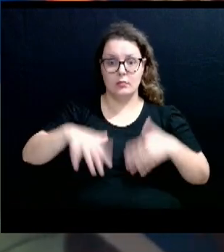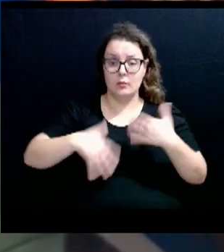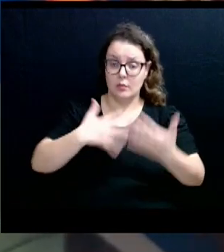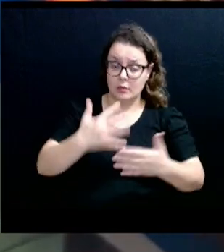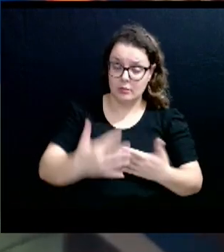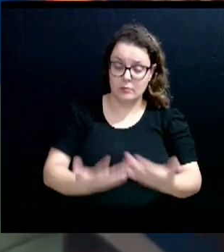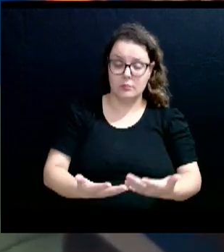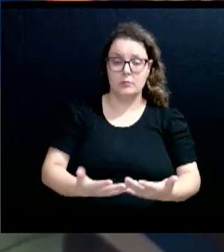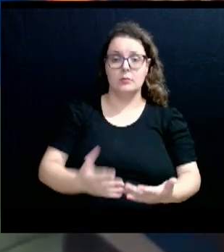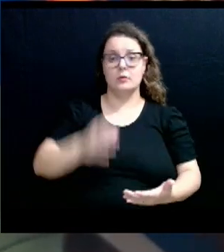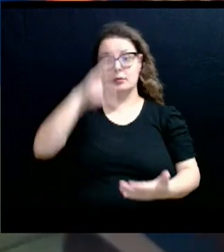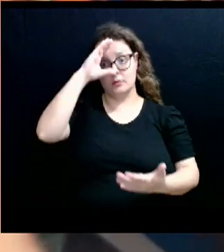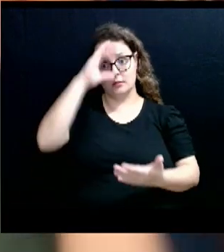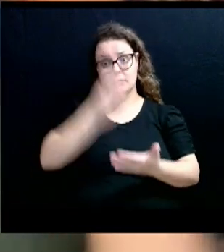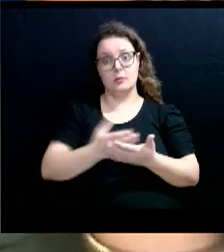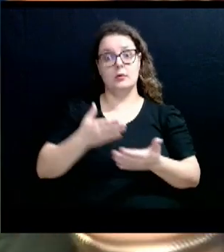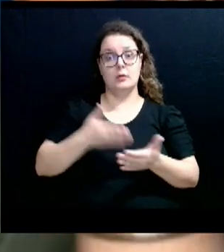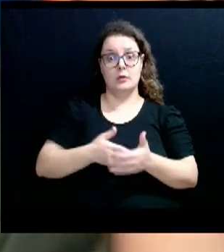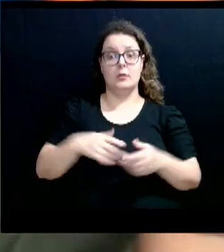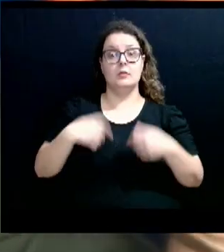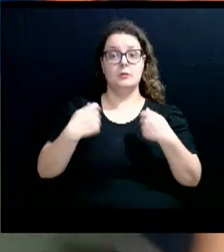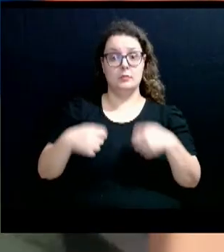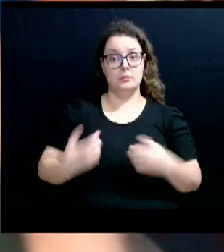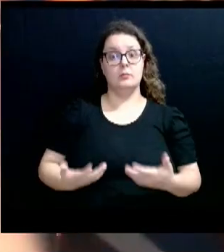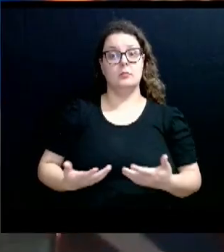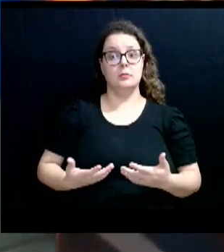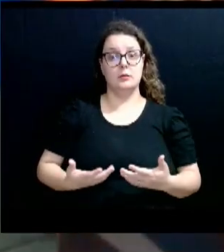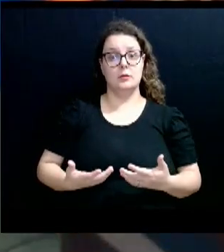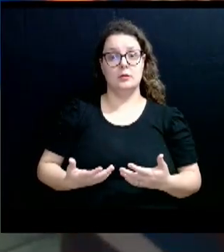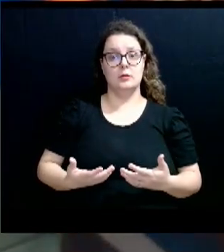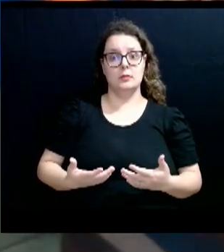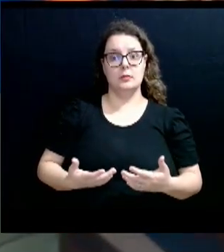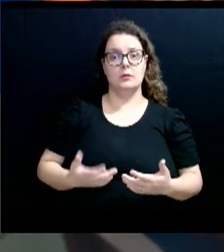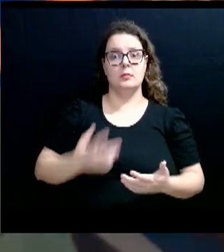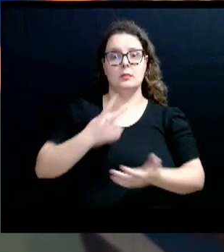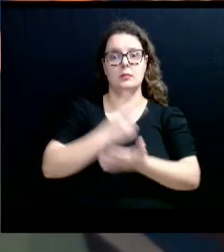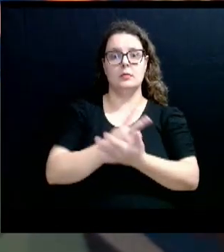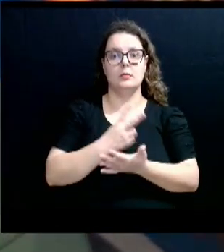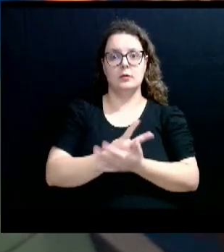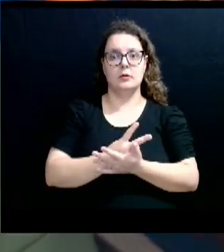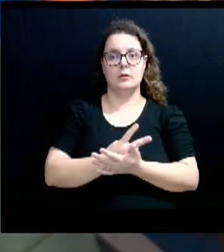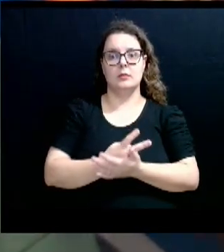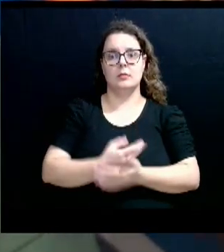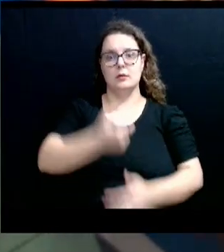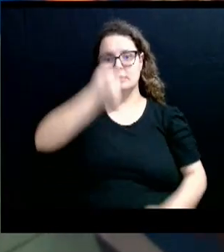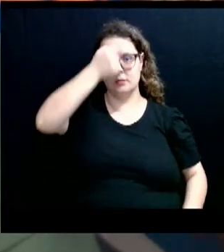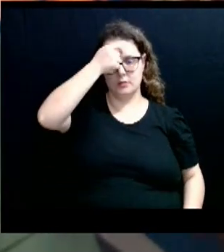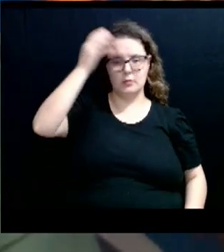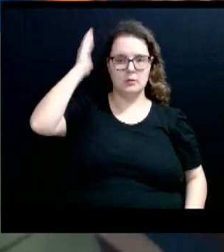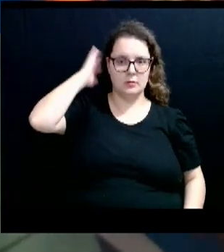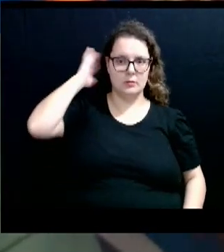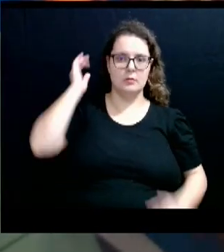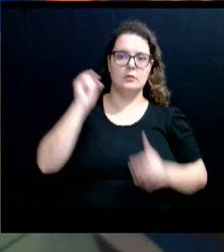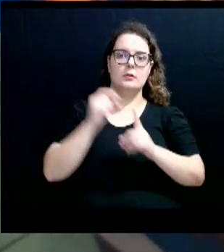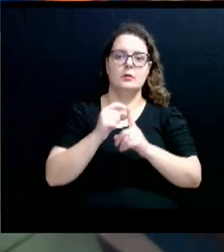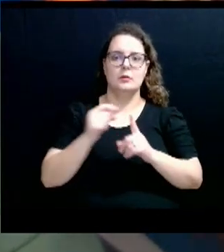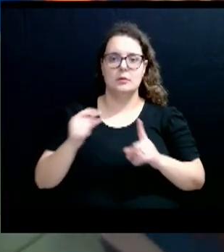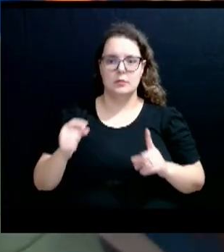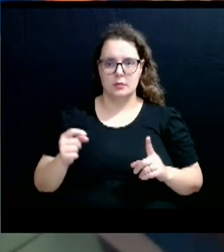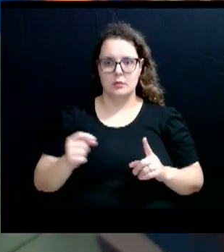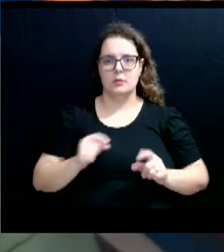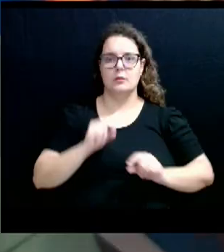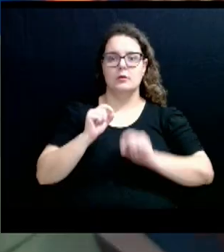limitante é algo que a gente precisa sempre criar esse nível de consciência. Eu estou repetindo uma frase, de quem é essa frase? De